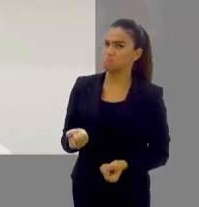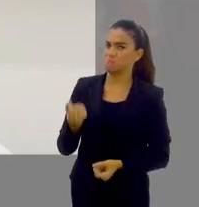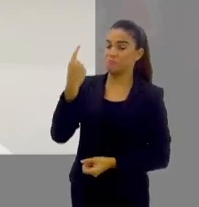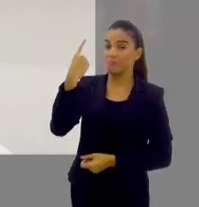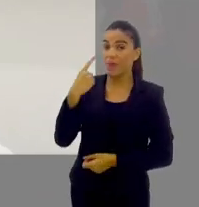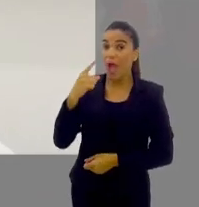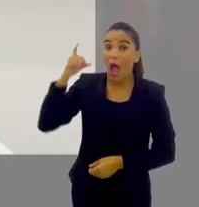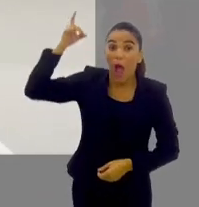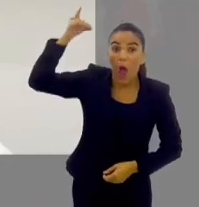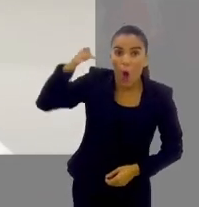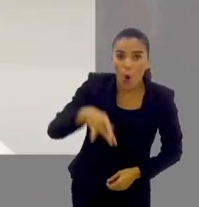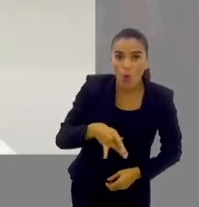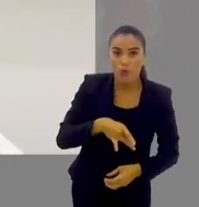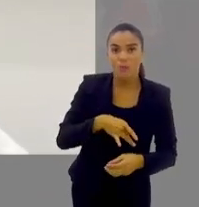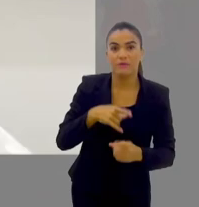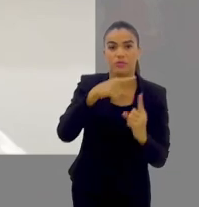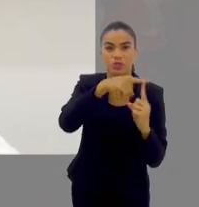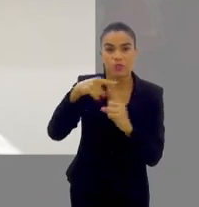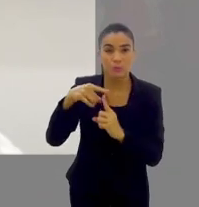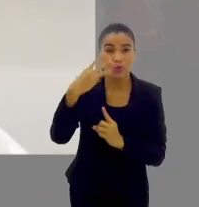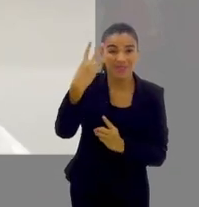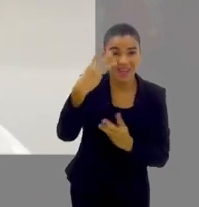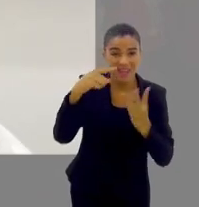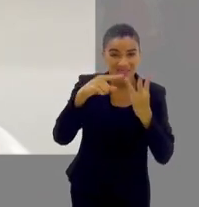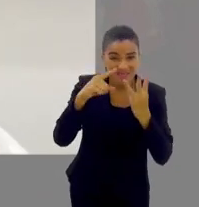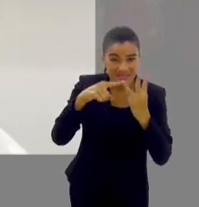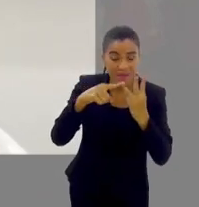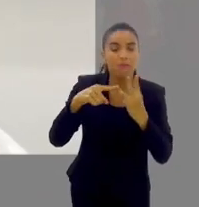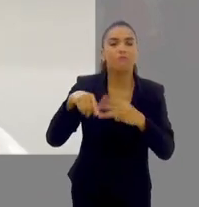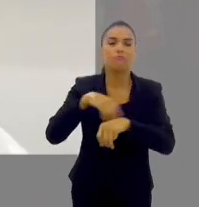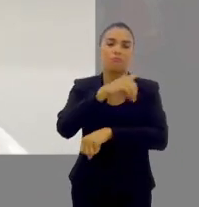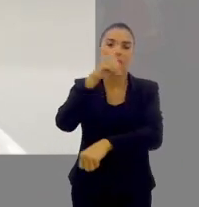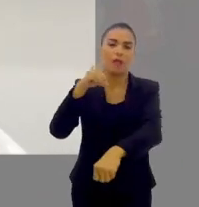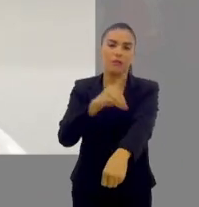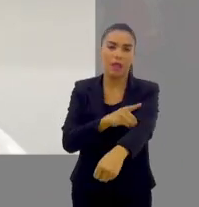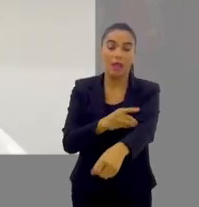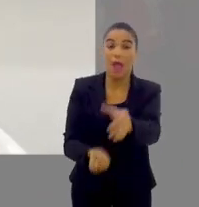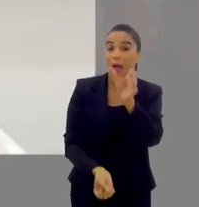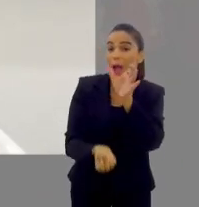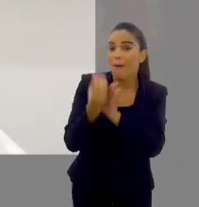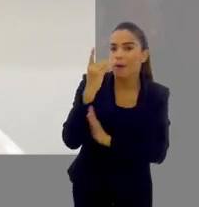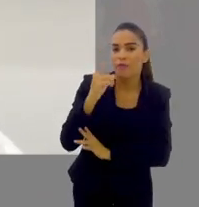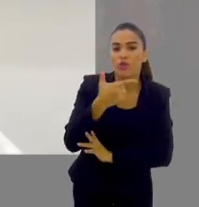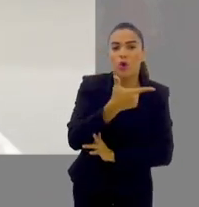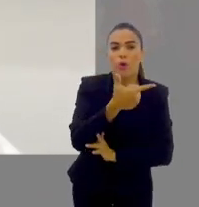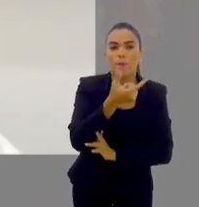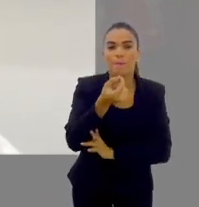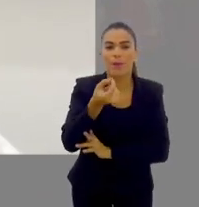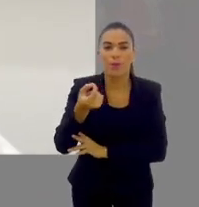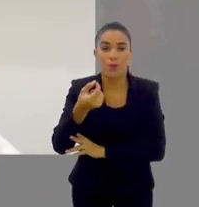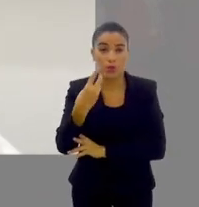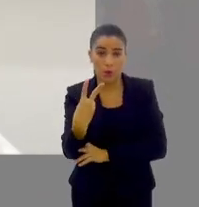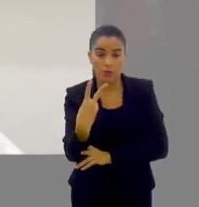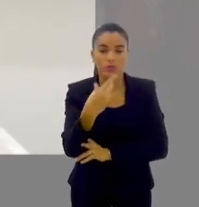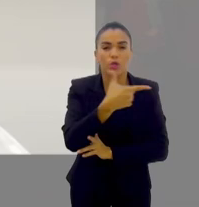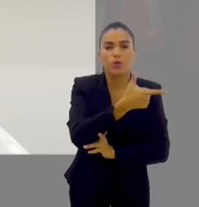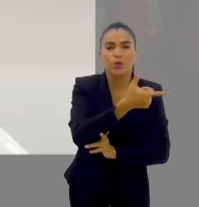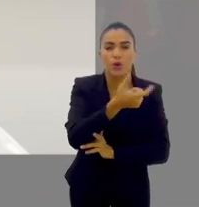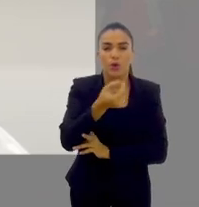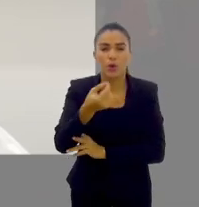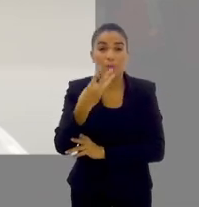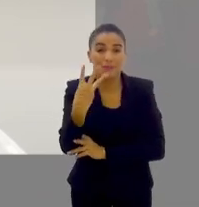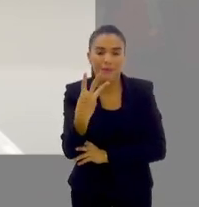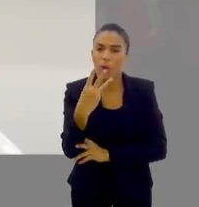preocupação é que a última vez que foram o tipo 3 fez quadros epidêmicos foi 2002, 2003. Então, a gente